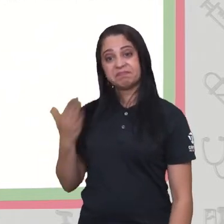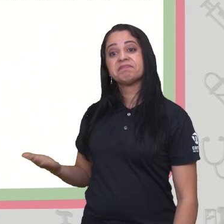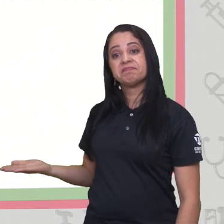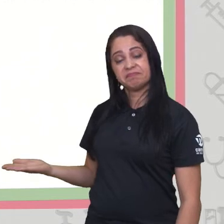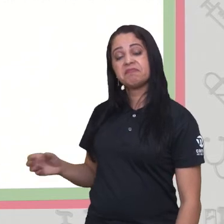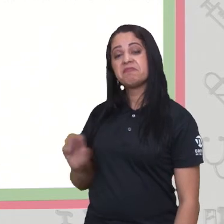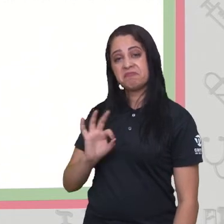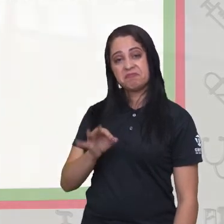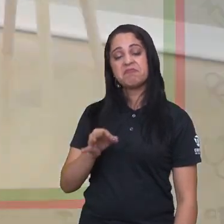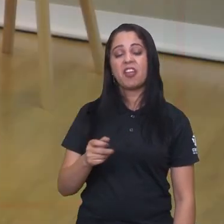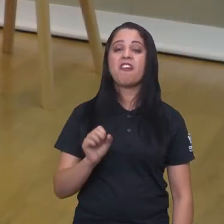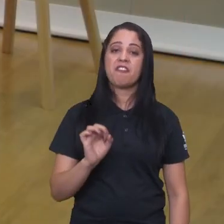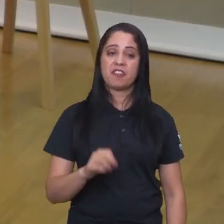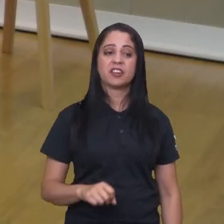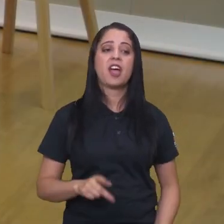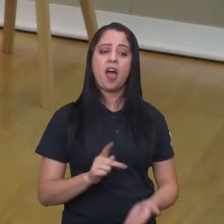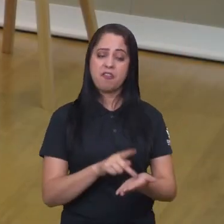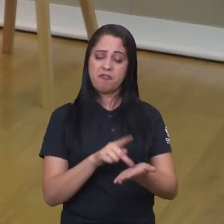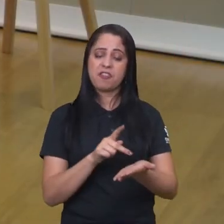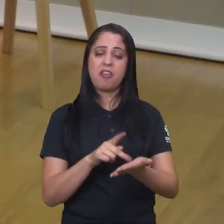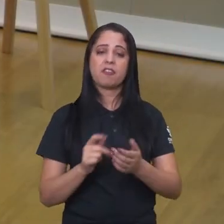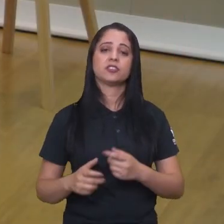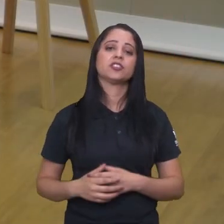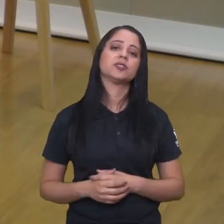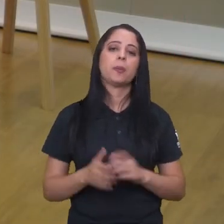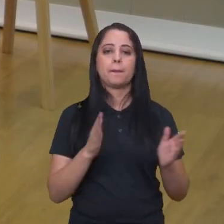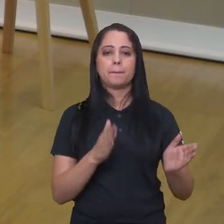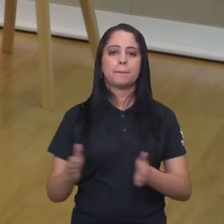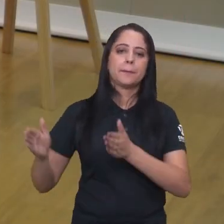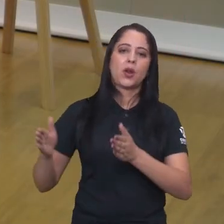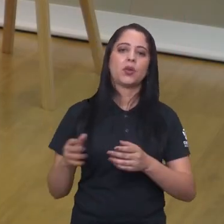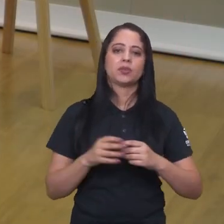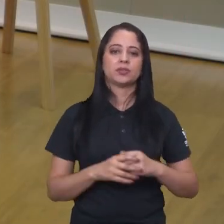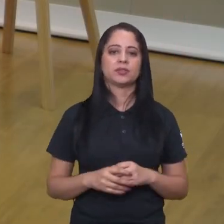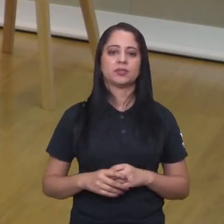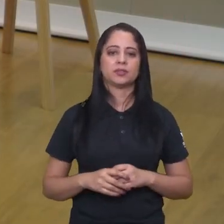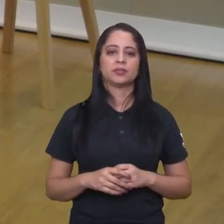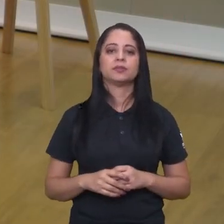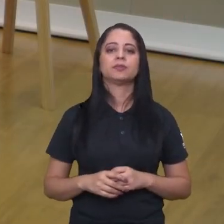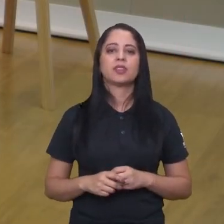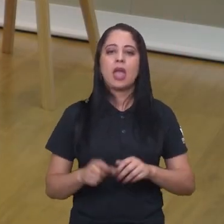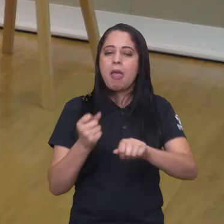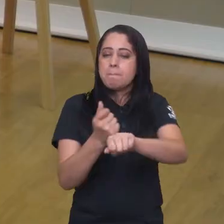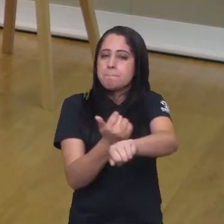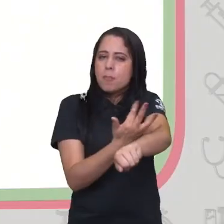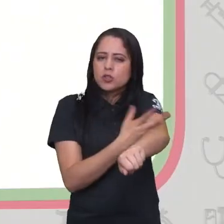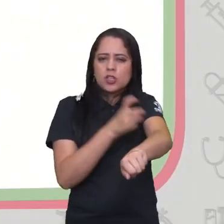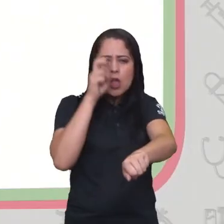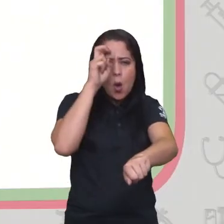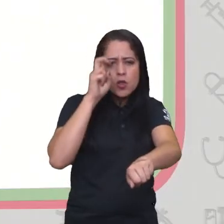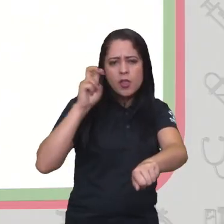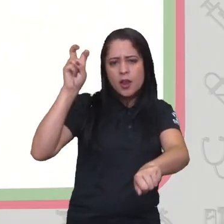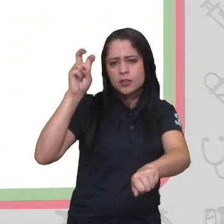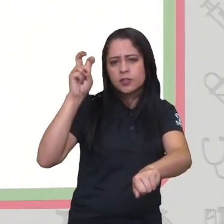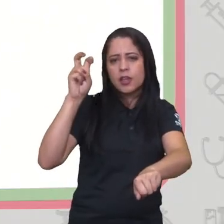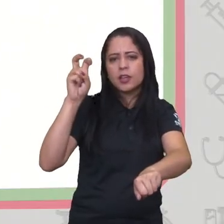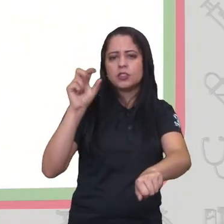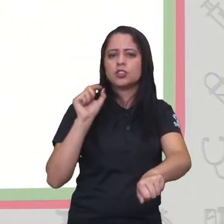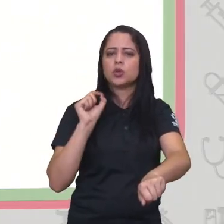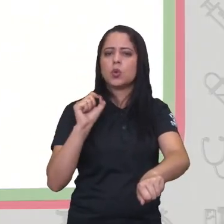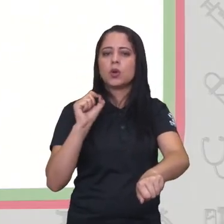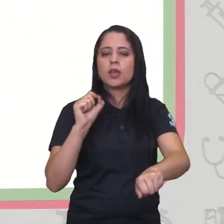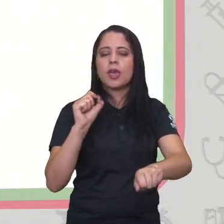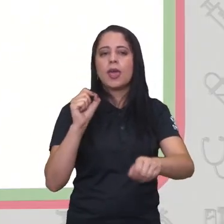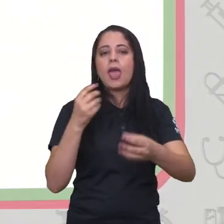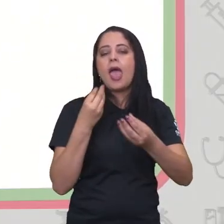Quando a gente aprende a lidar, né, a gente começa a ter mais consciência. Ótimo. Próximo, Matheus. A inteligência emocional deve